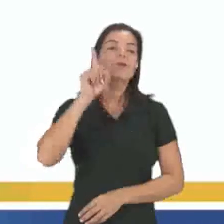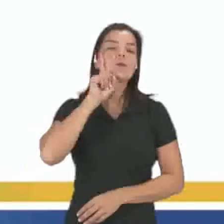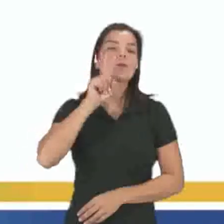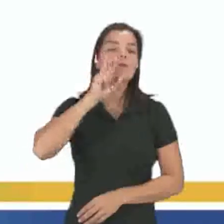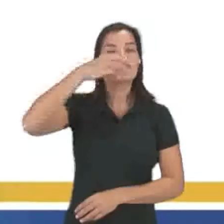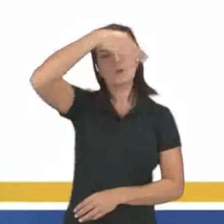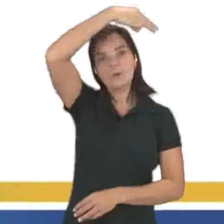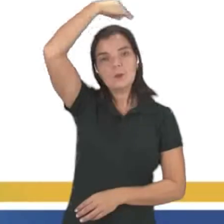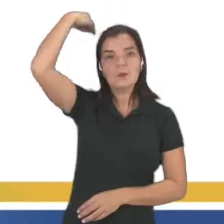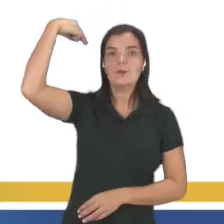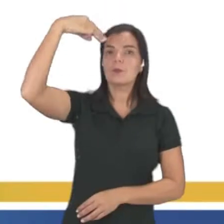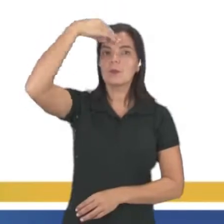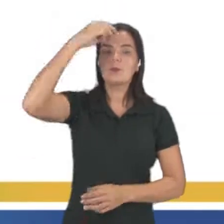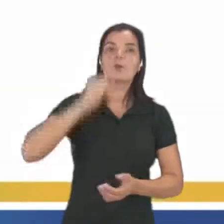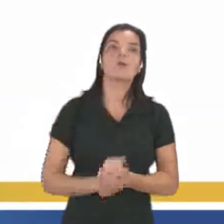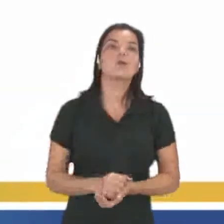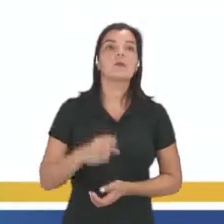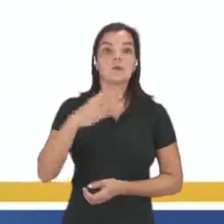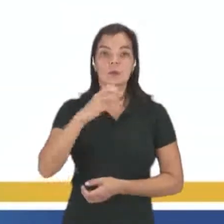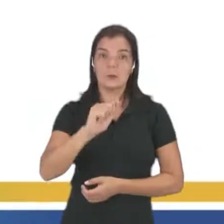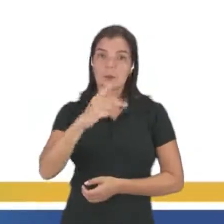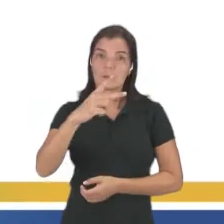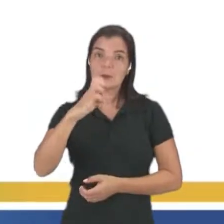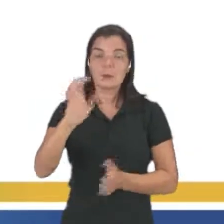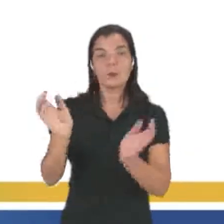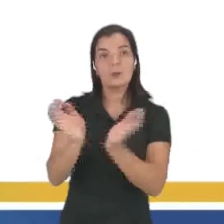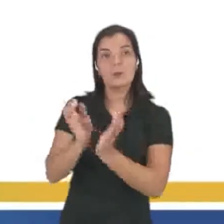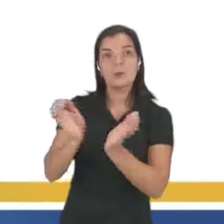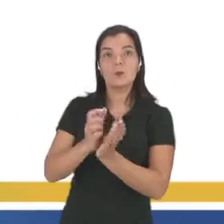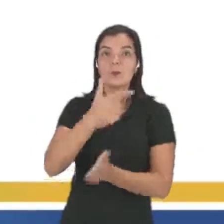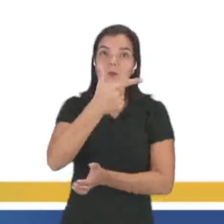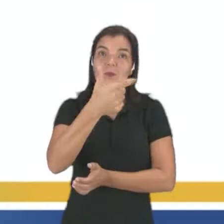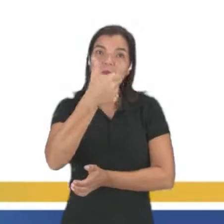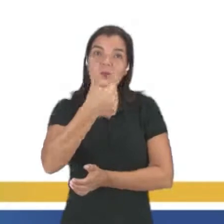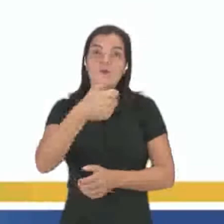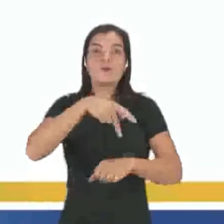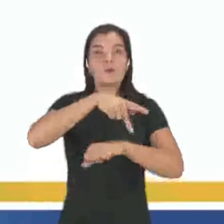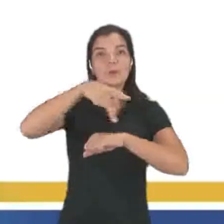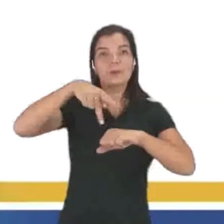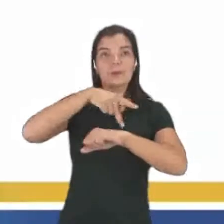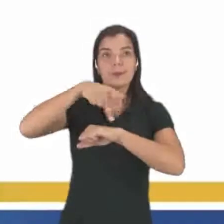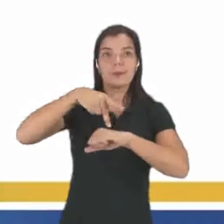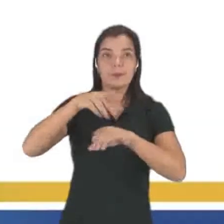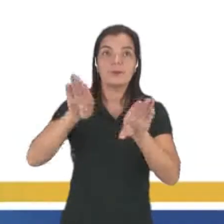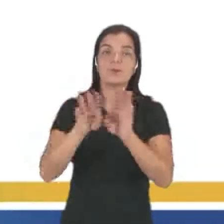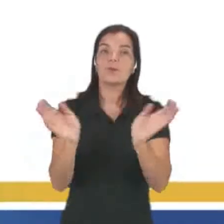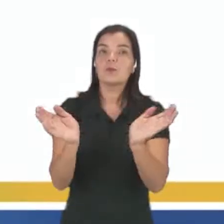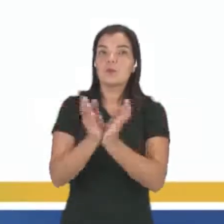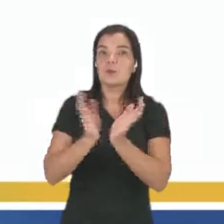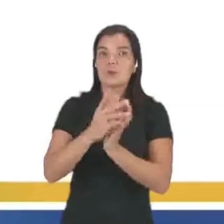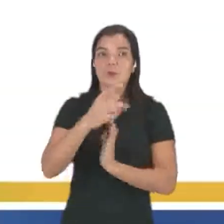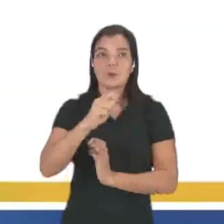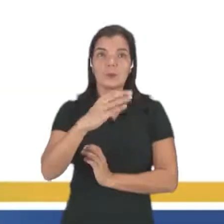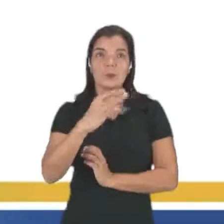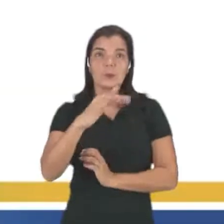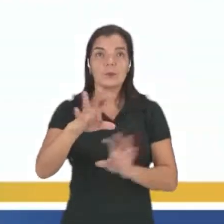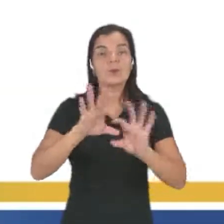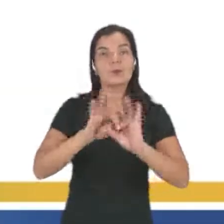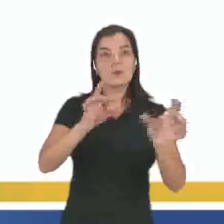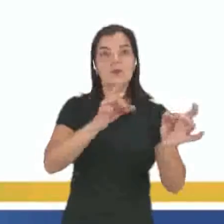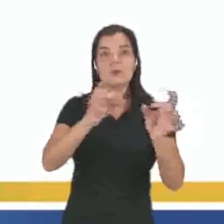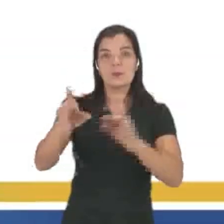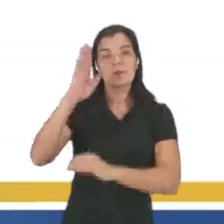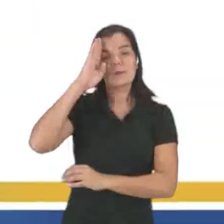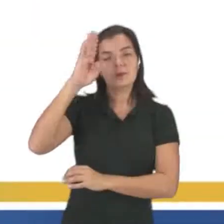Unidos. E aí temos ainda a APEC, que é um bloco composto por 21 países da região do Círculo do Pacífico, onde o livre